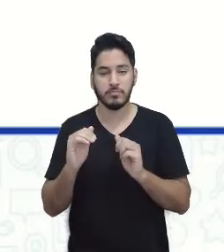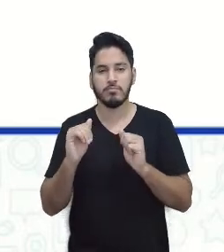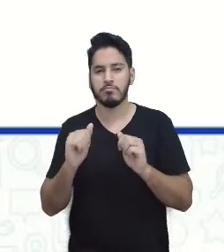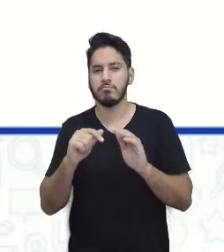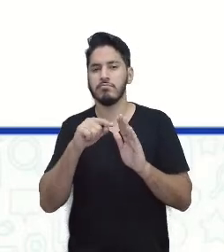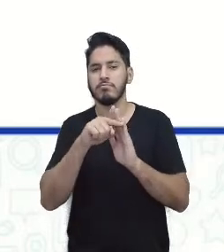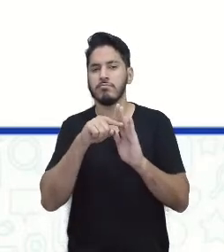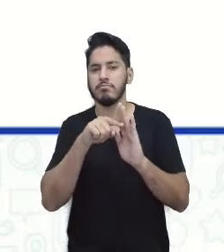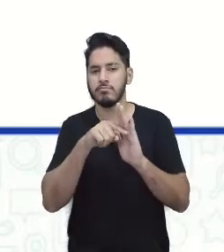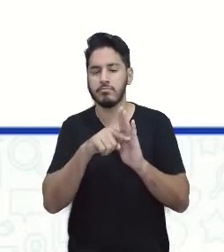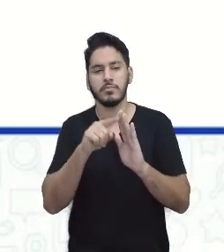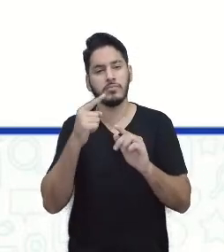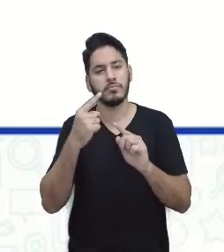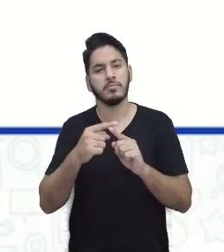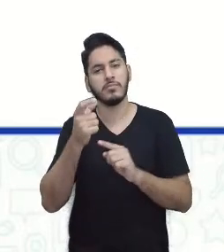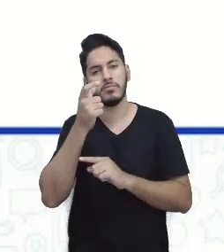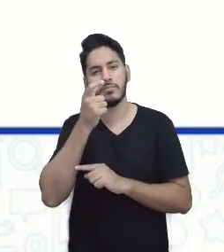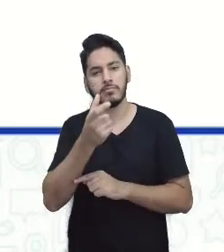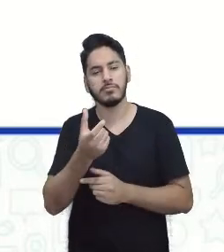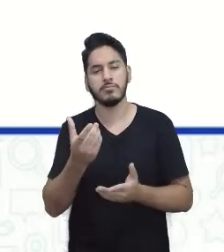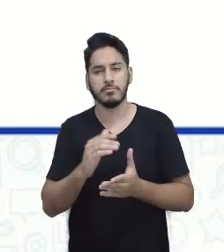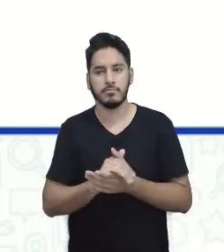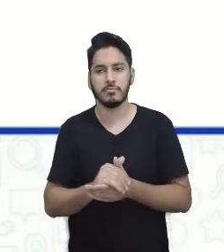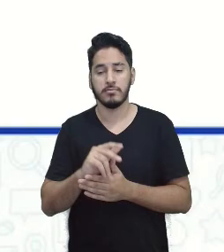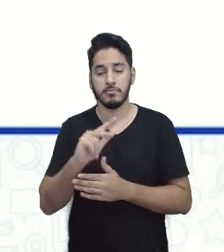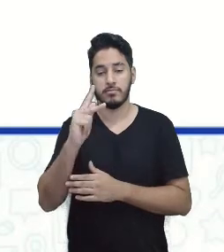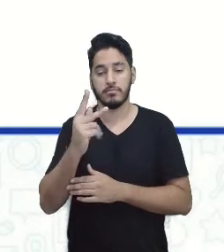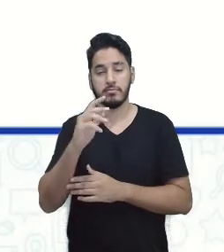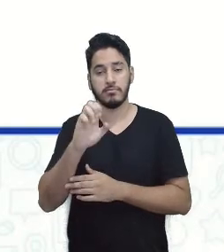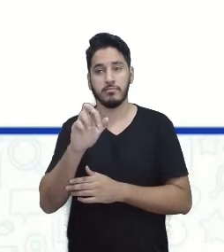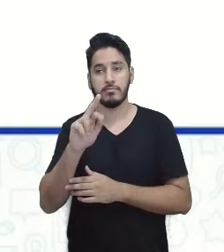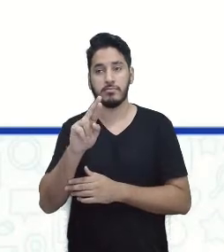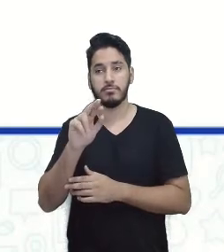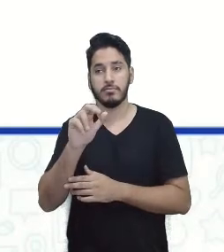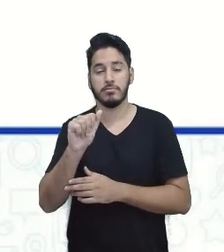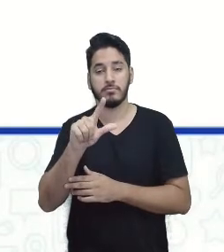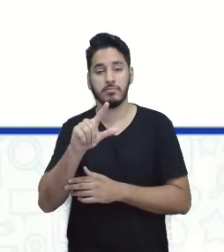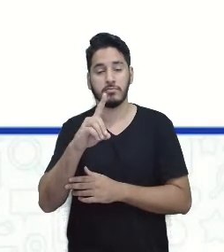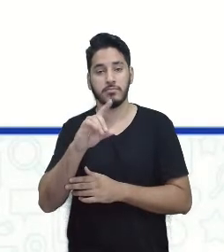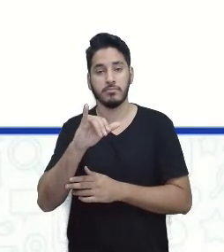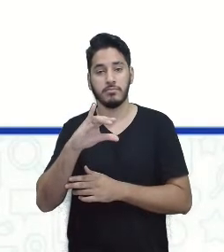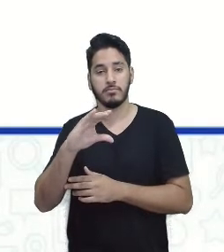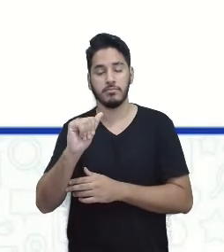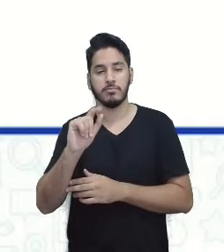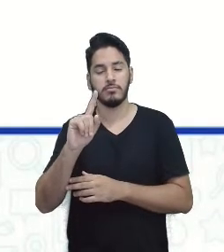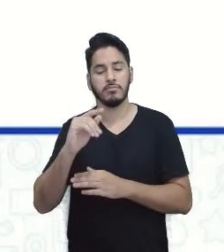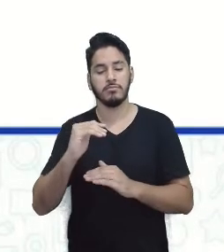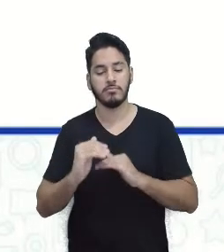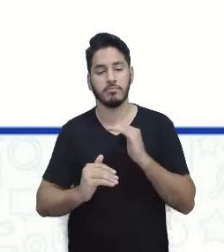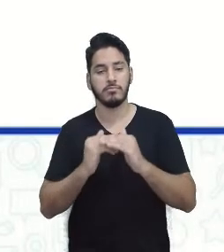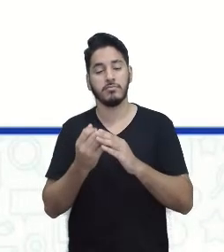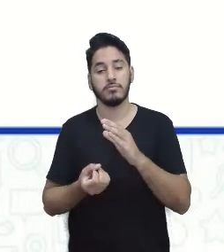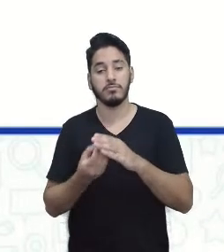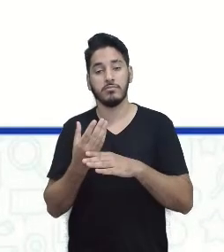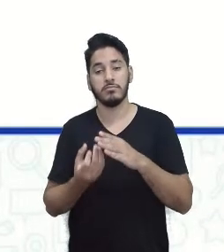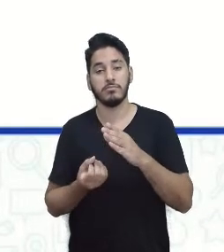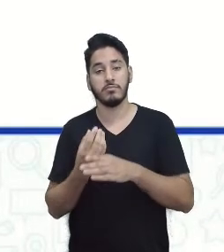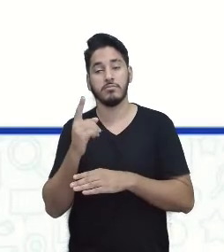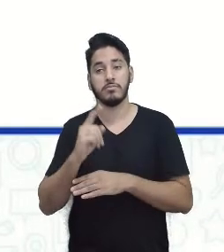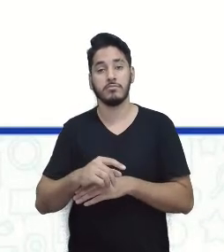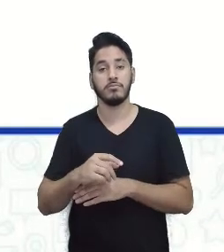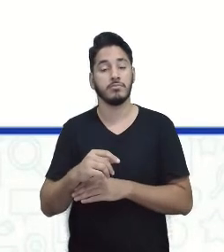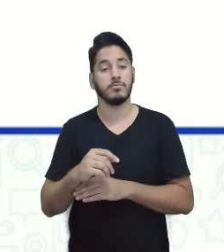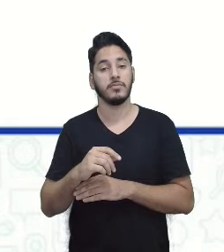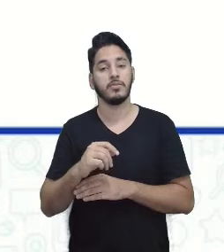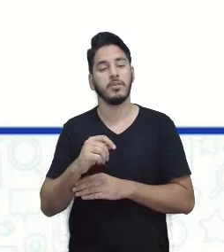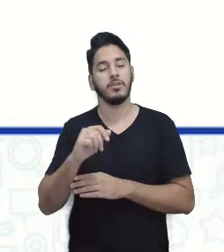pode pesquisar, porque é bem interessante. A heráldica foi desenvolvida para a produção de